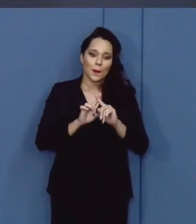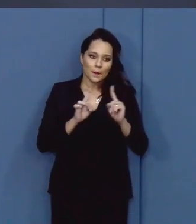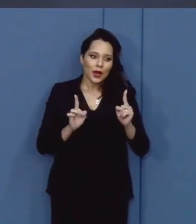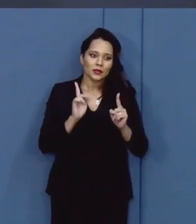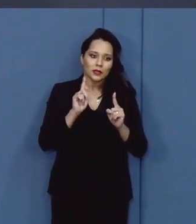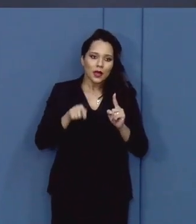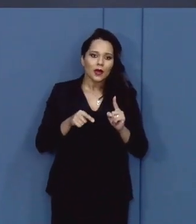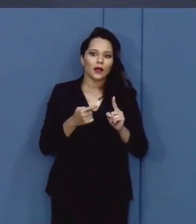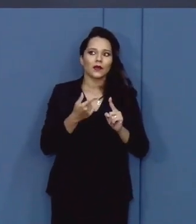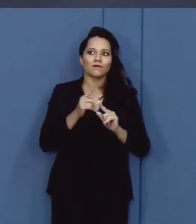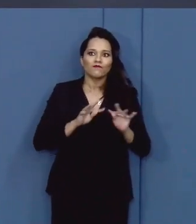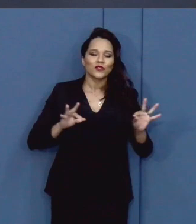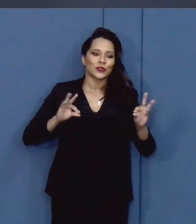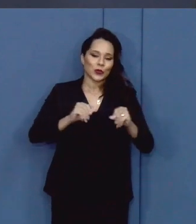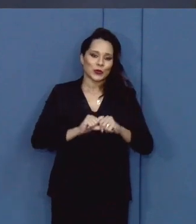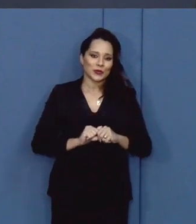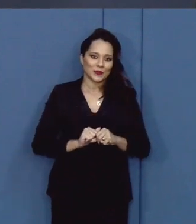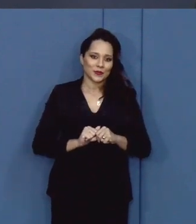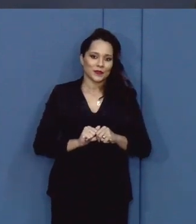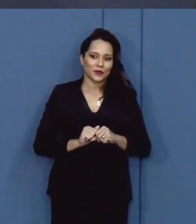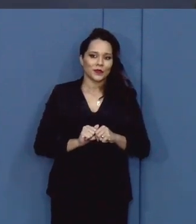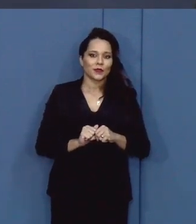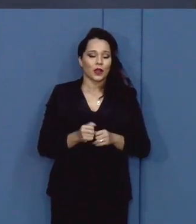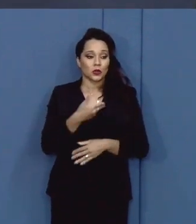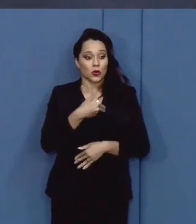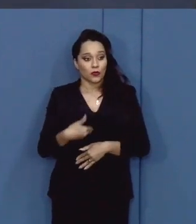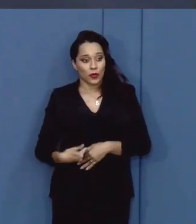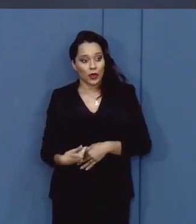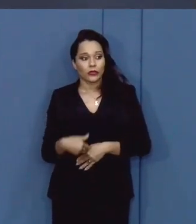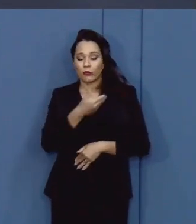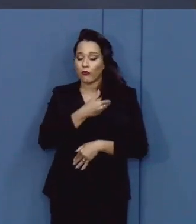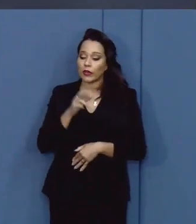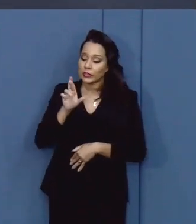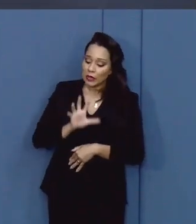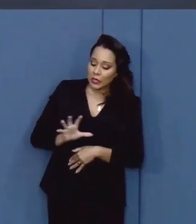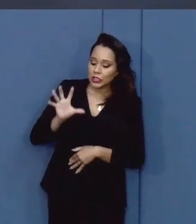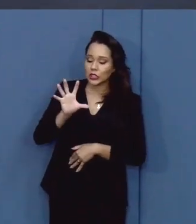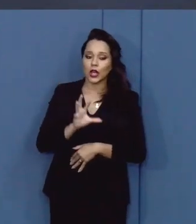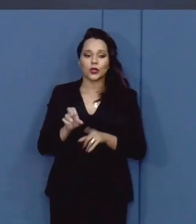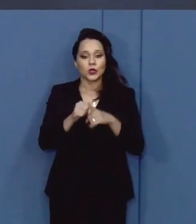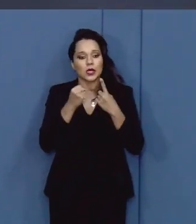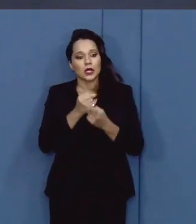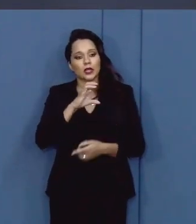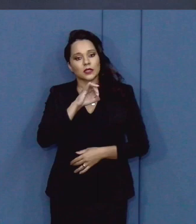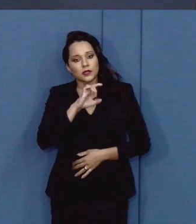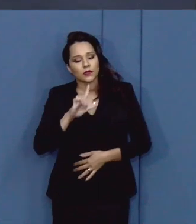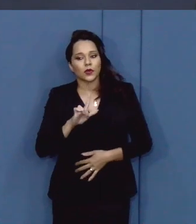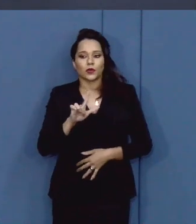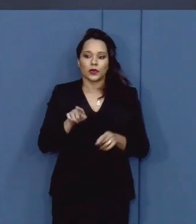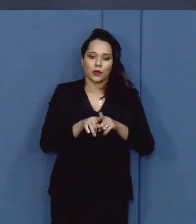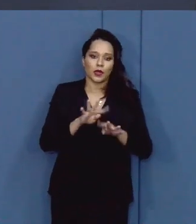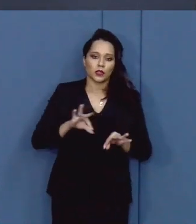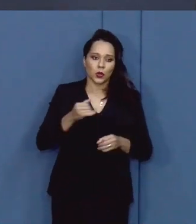é uma tarefa de todos, de governos locais, de sociedade civil e de